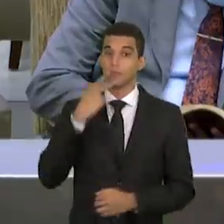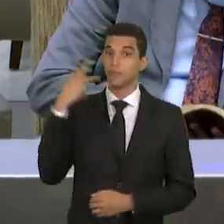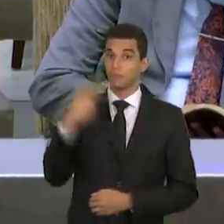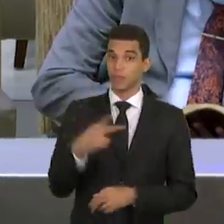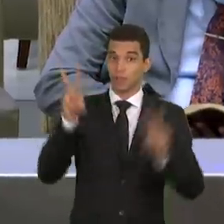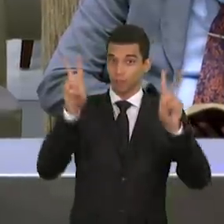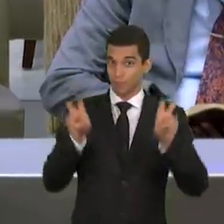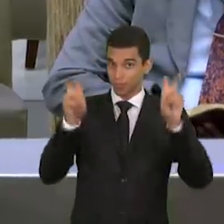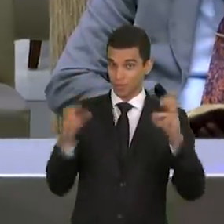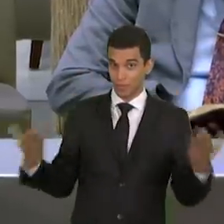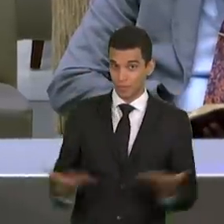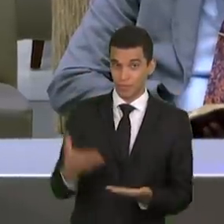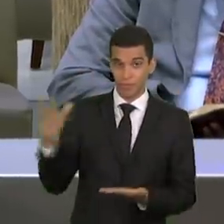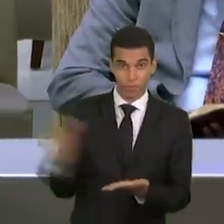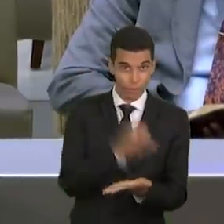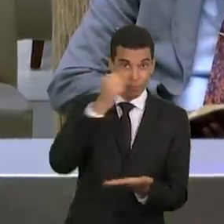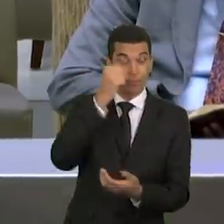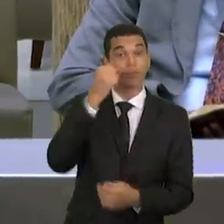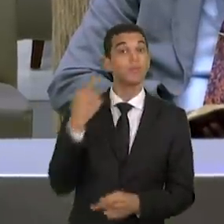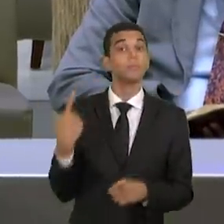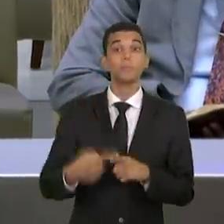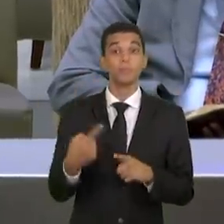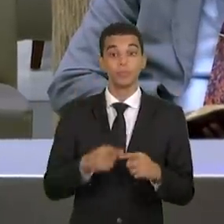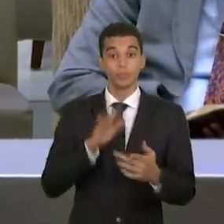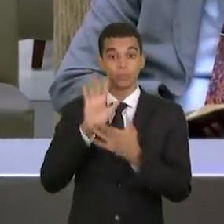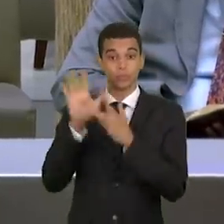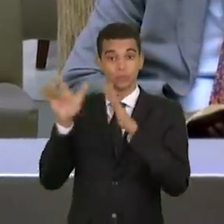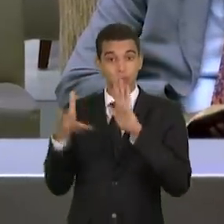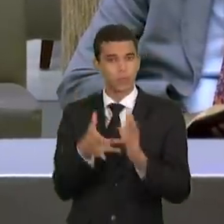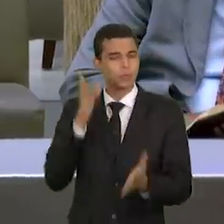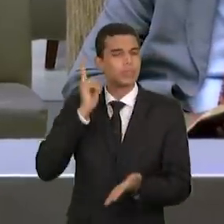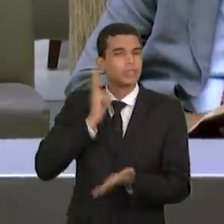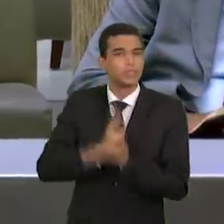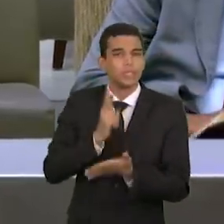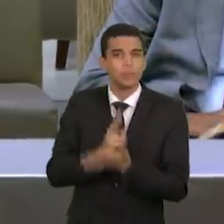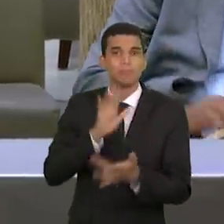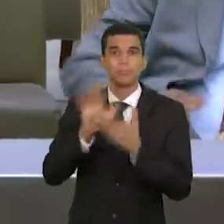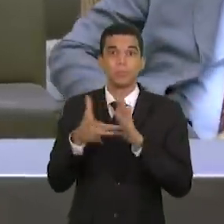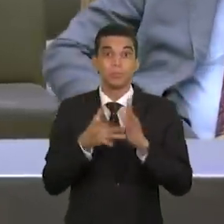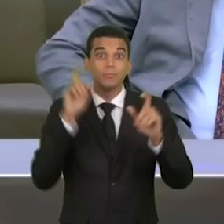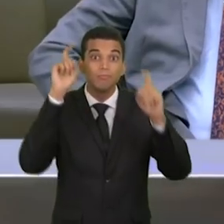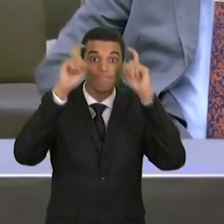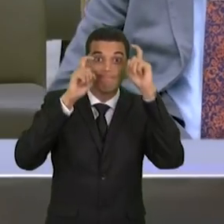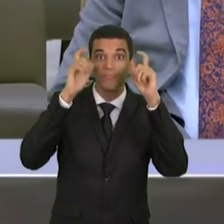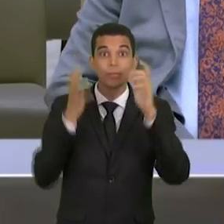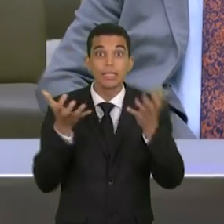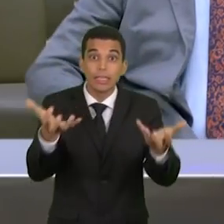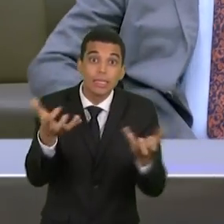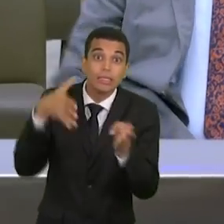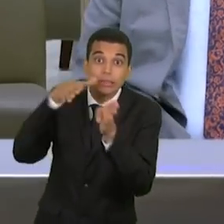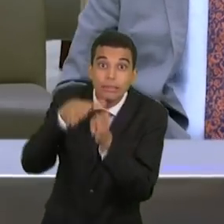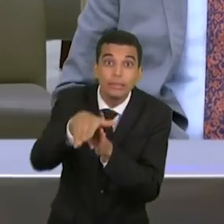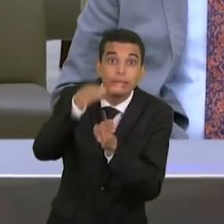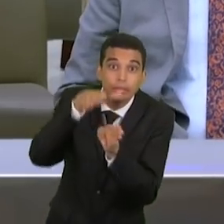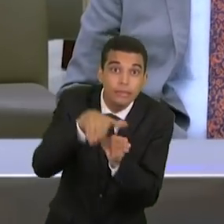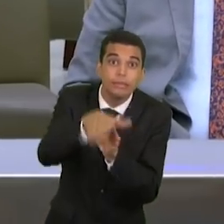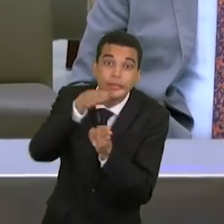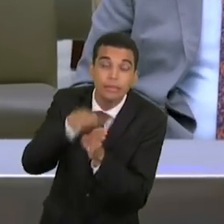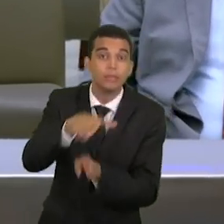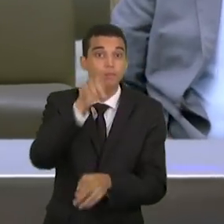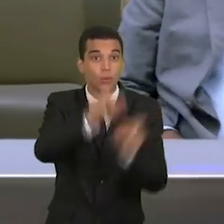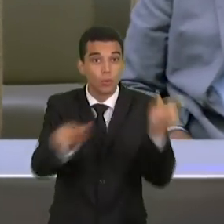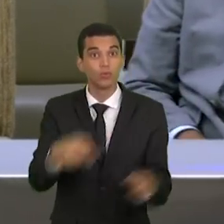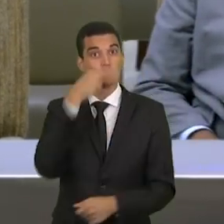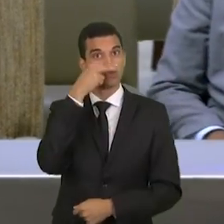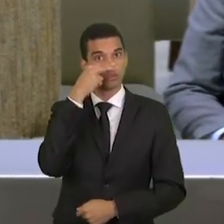este assunto, irmãos, é porque Jesus, ele está sempre preocupado em nos advertir. Porque, atenção